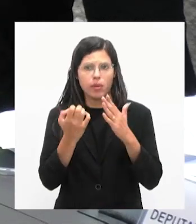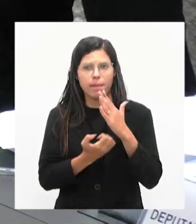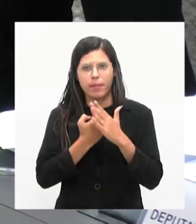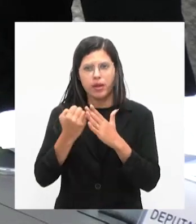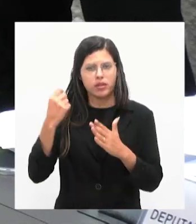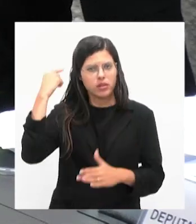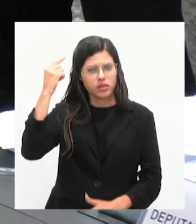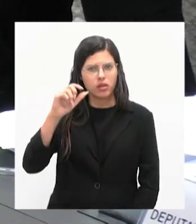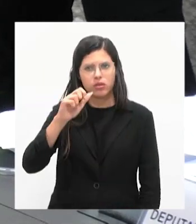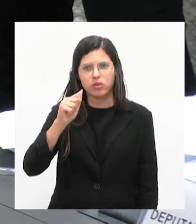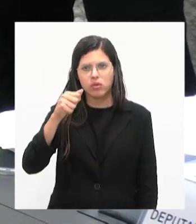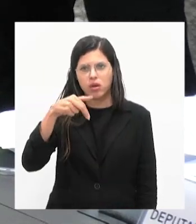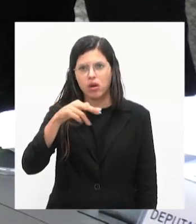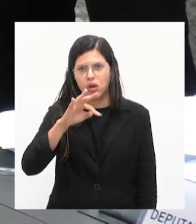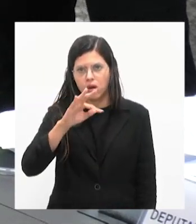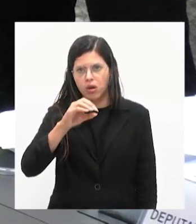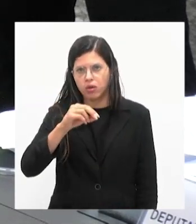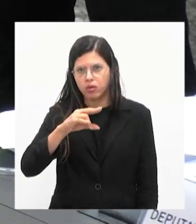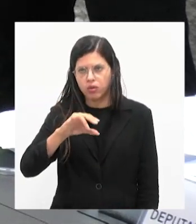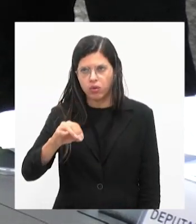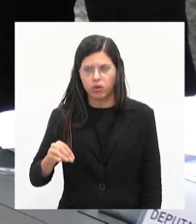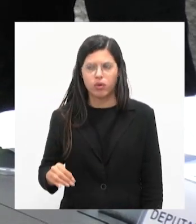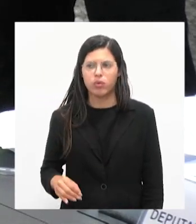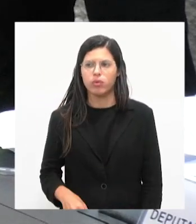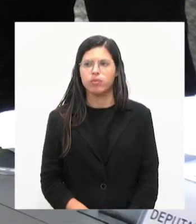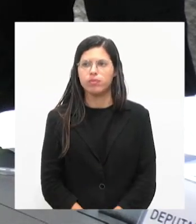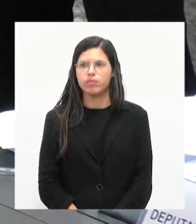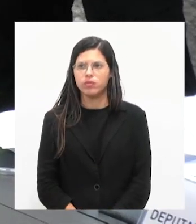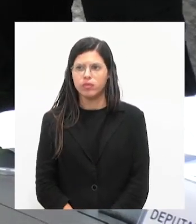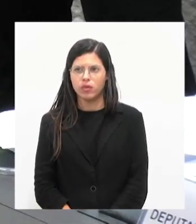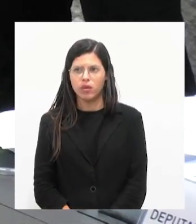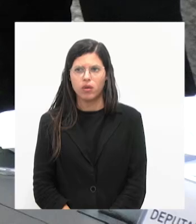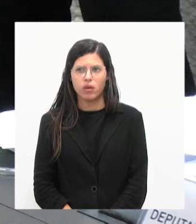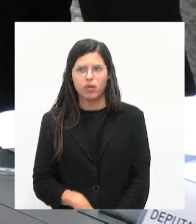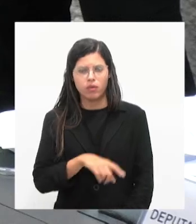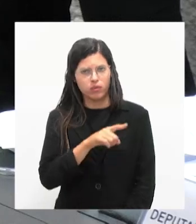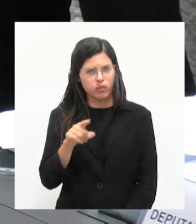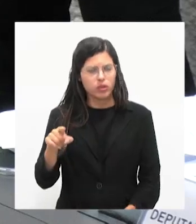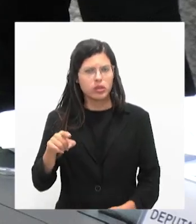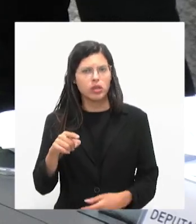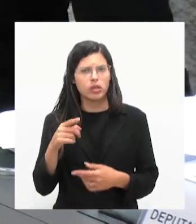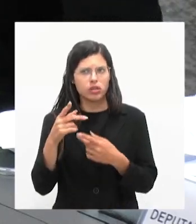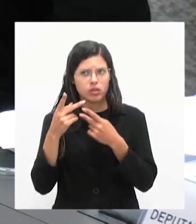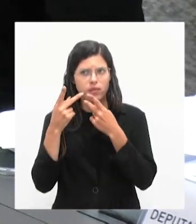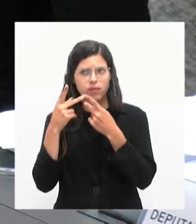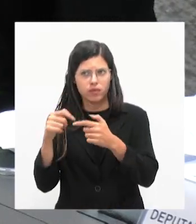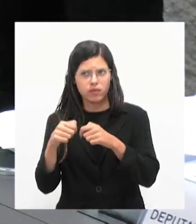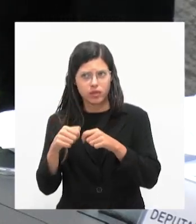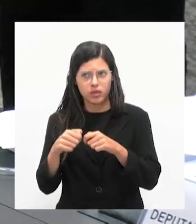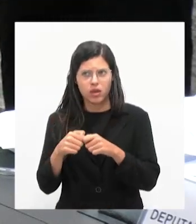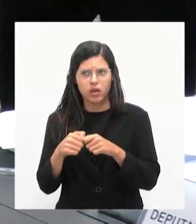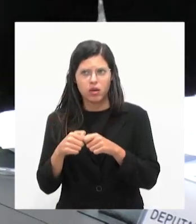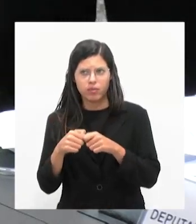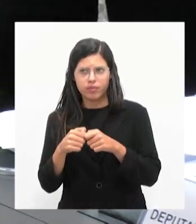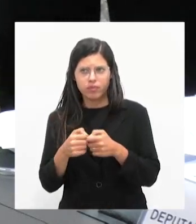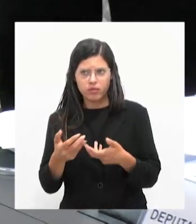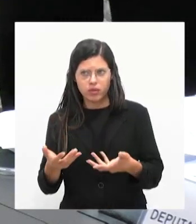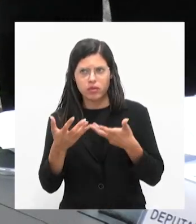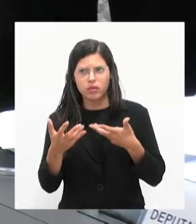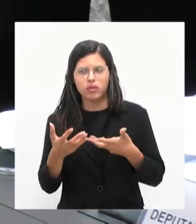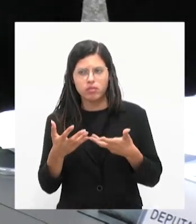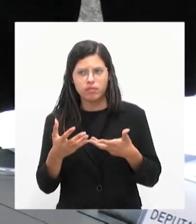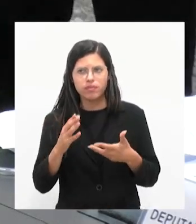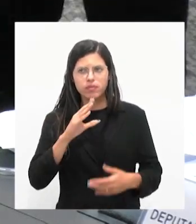nem quem é. Conheço até o Manuel da TREL que eu estou aqui falando. Que vocês foram lá e fizeram e como se deu isso aí. Eu gostaria que